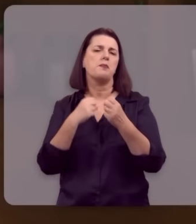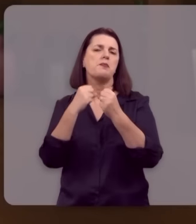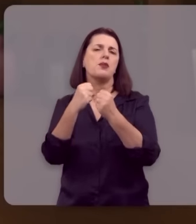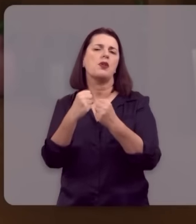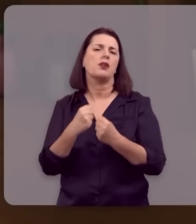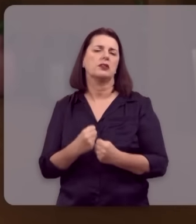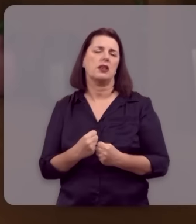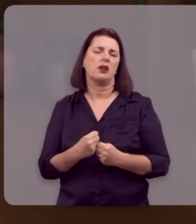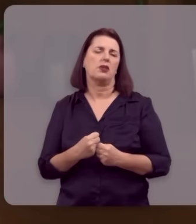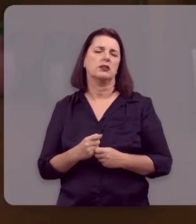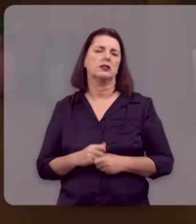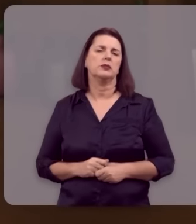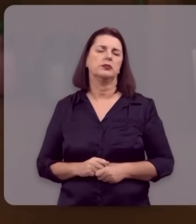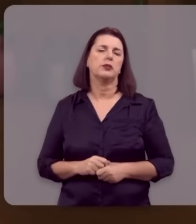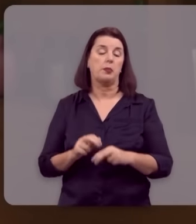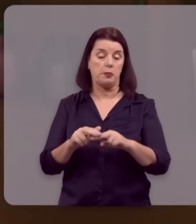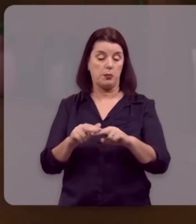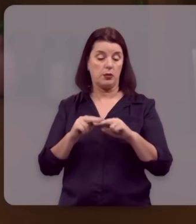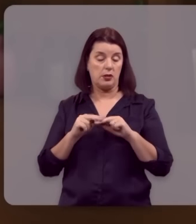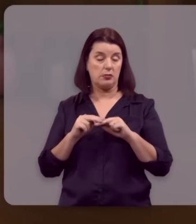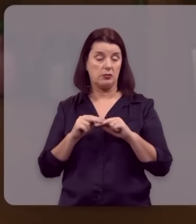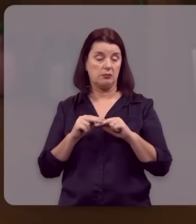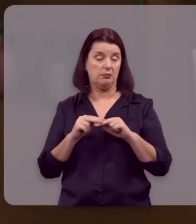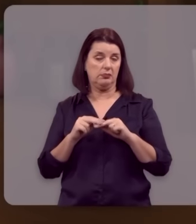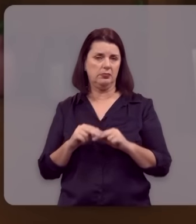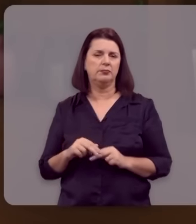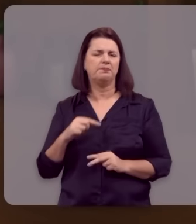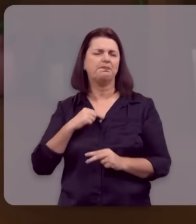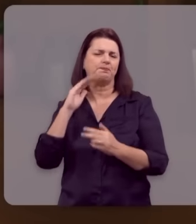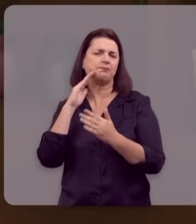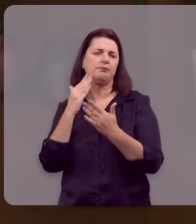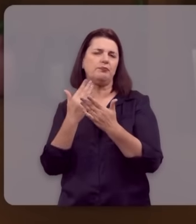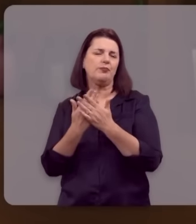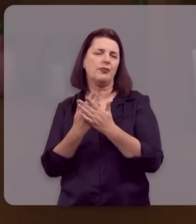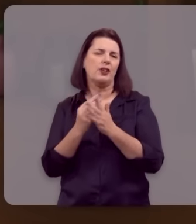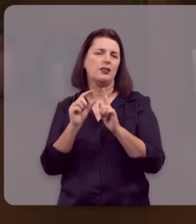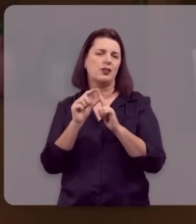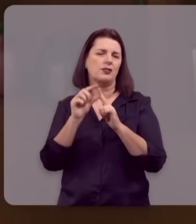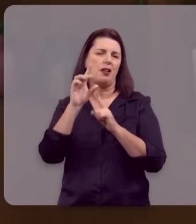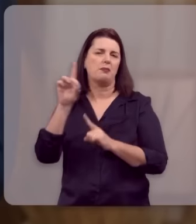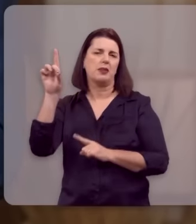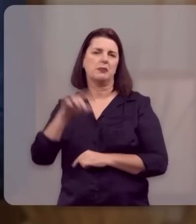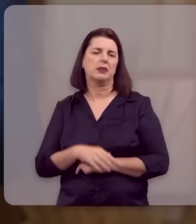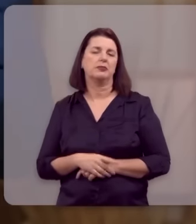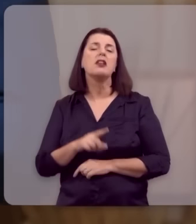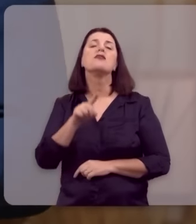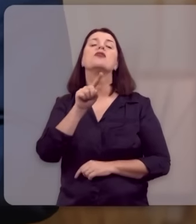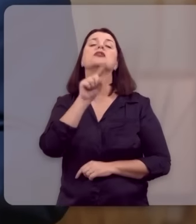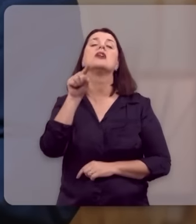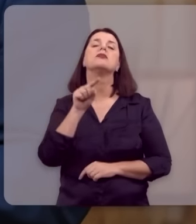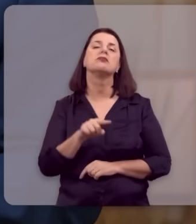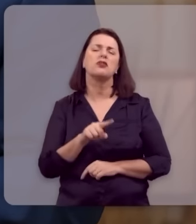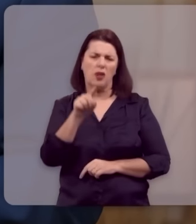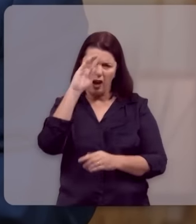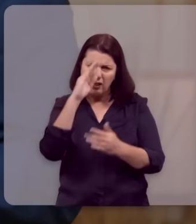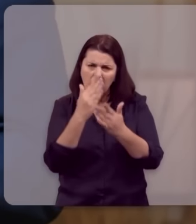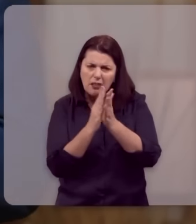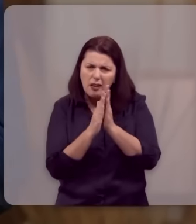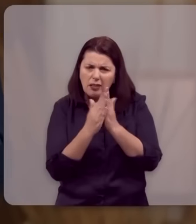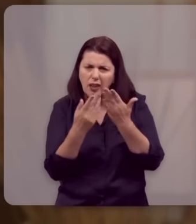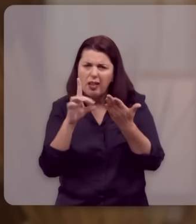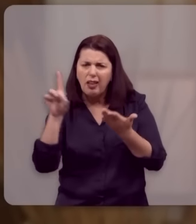ela é eficaz. É por isso que eu creio na Bíblia. E você? Você